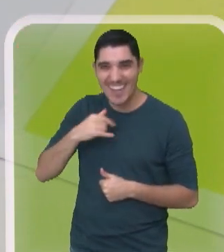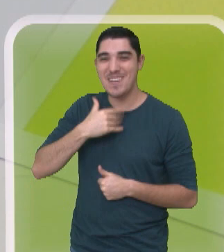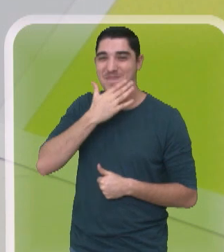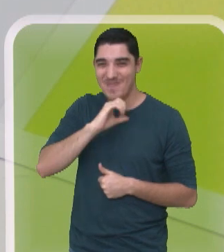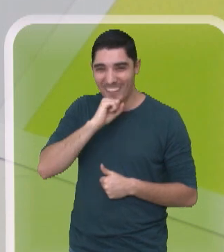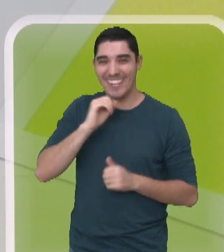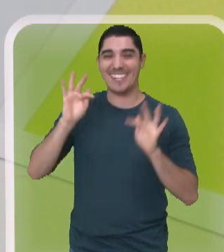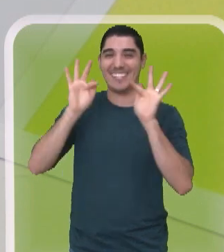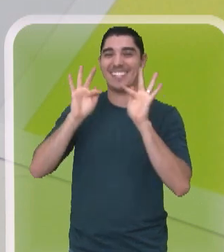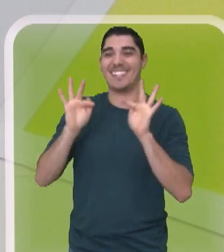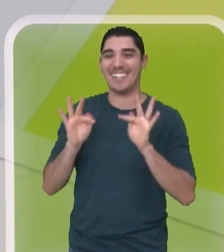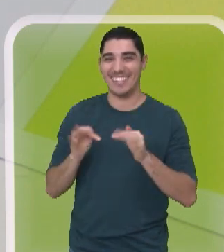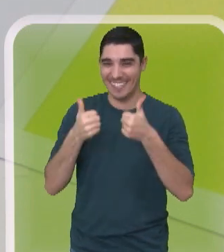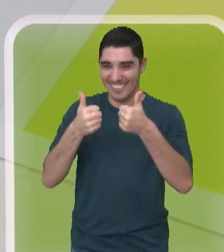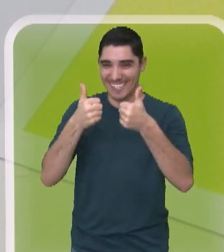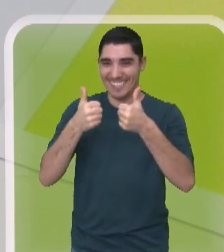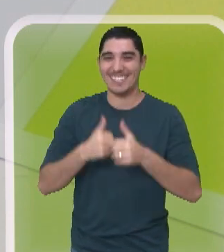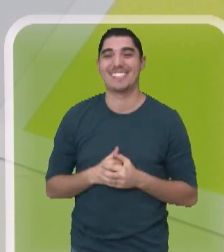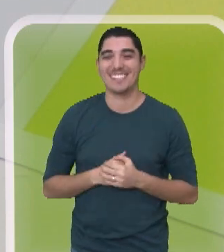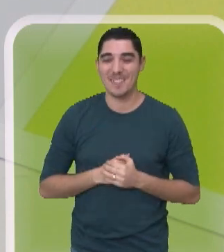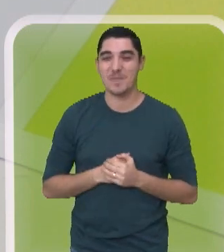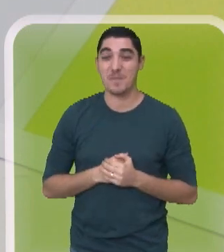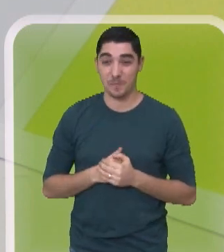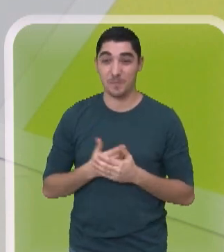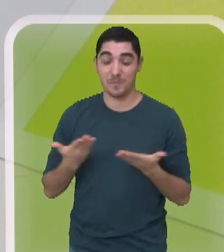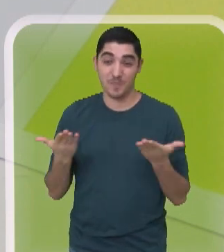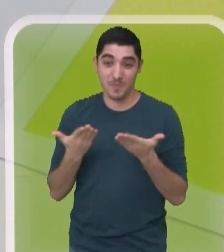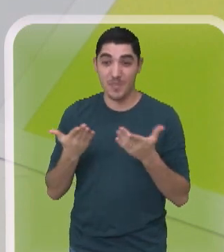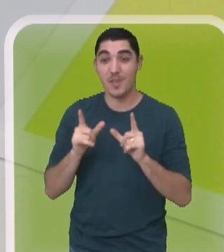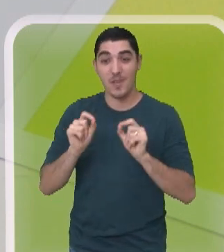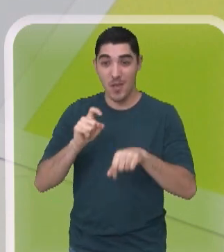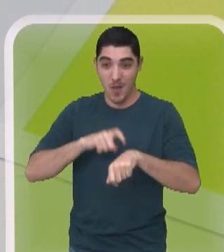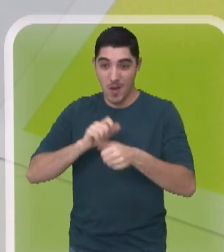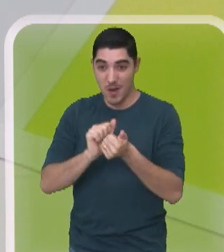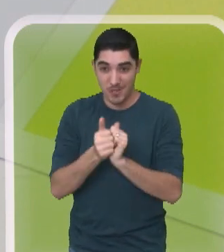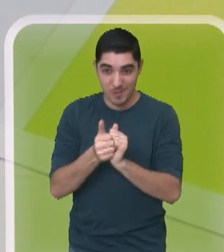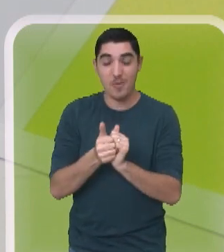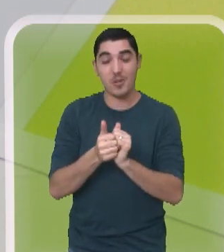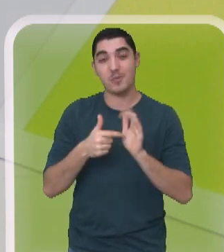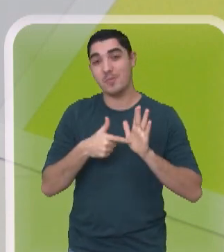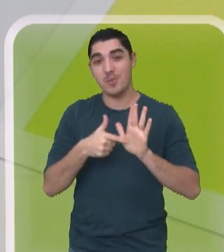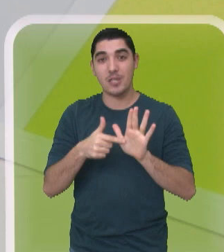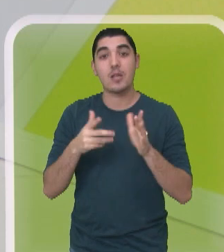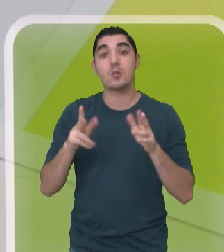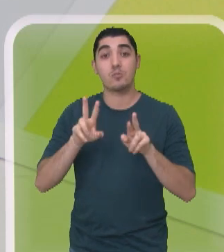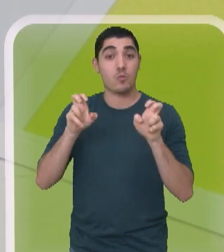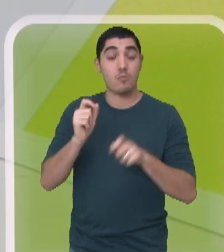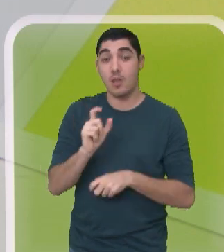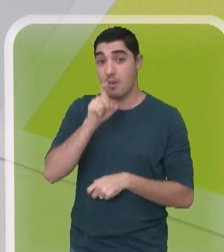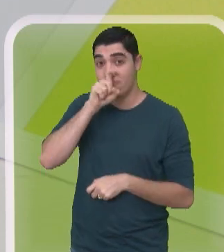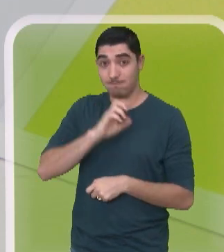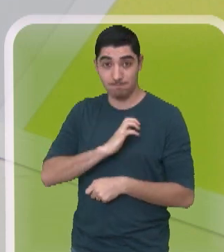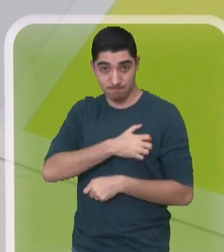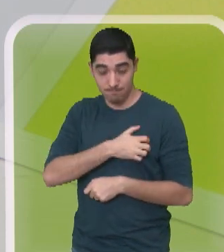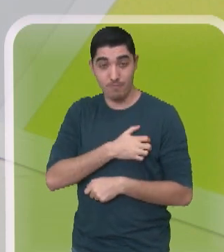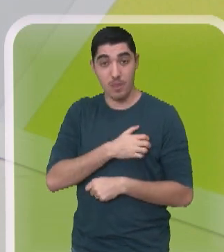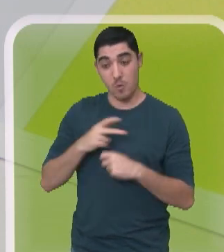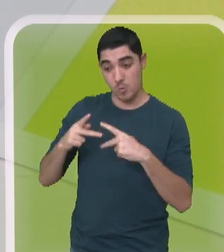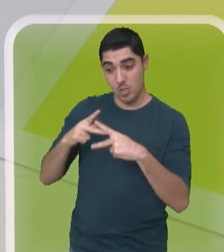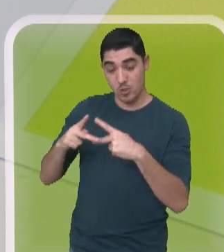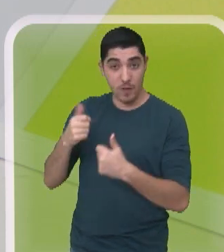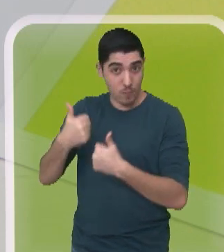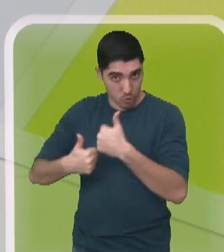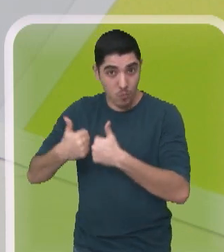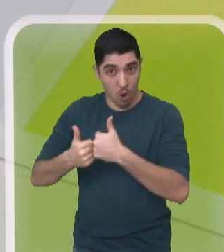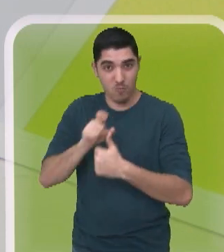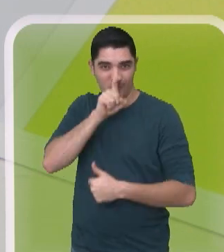Tá feliz da vida, Luizão. E olha só, a gente começa o Hora do Esporte de hoje falando sobre a nossa Águia do Vale, o São José Esporte Clube,